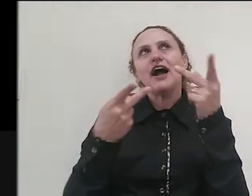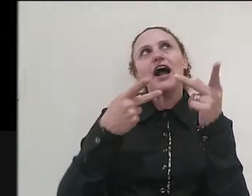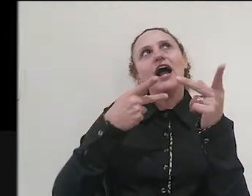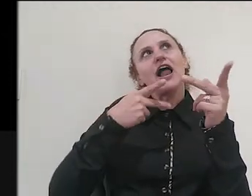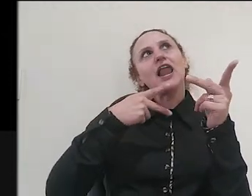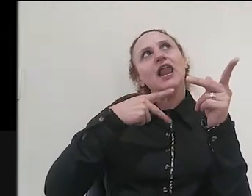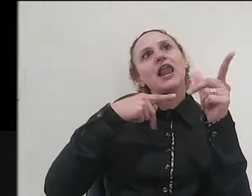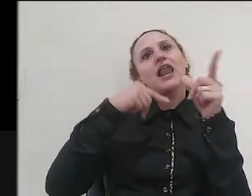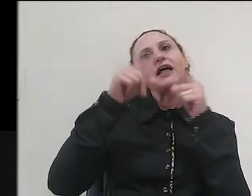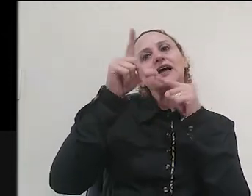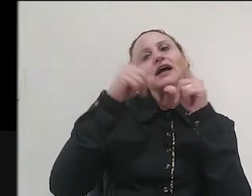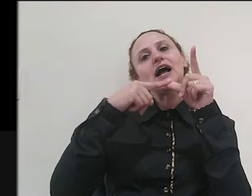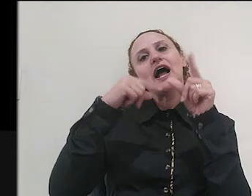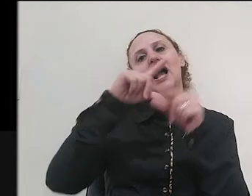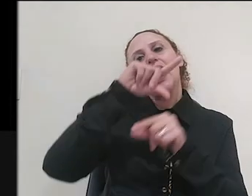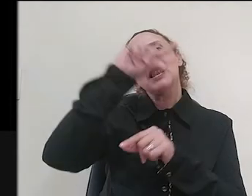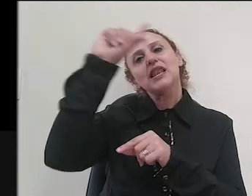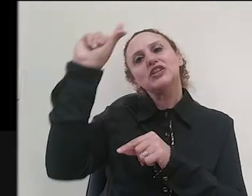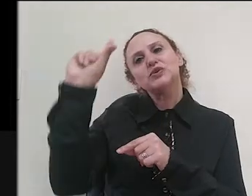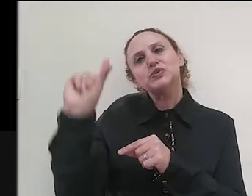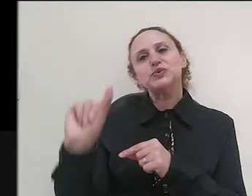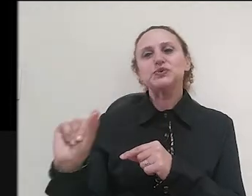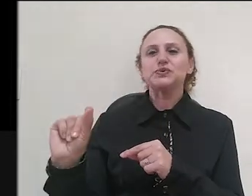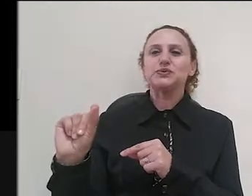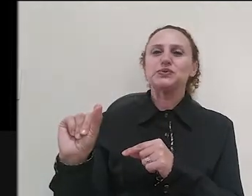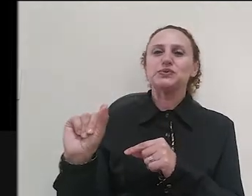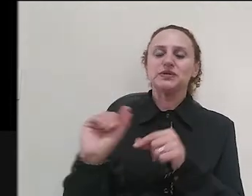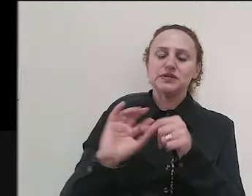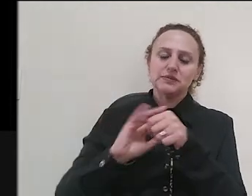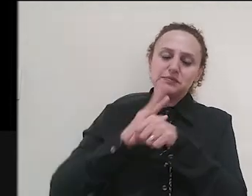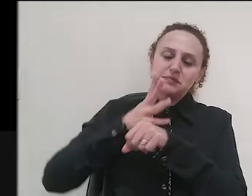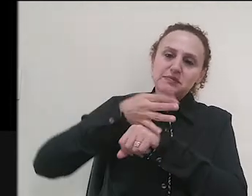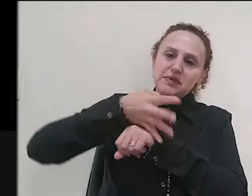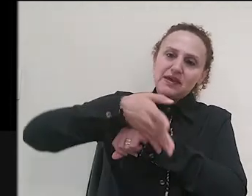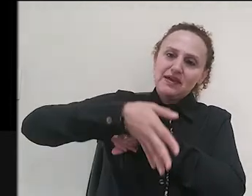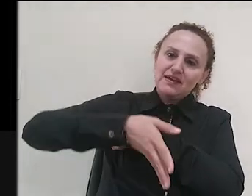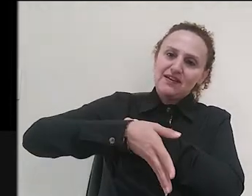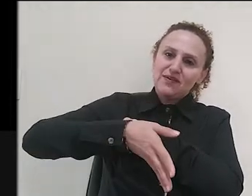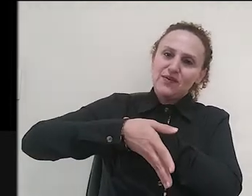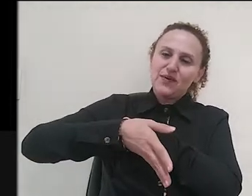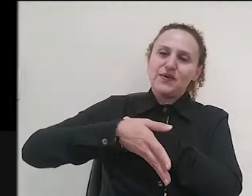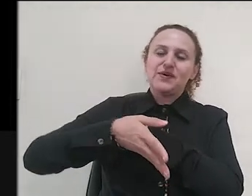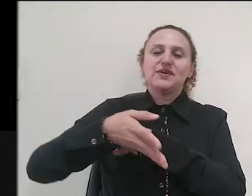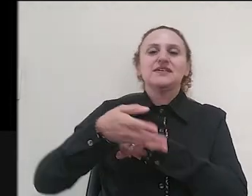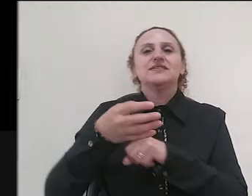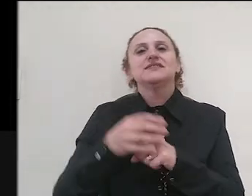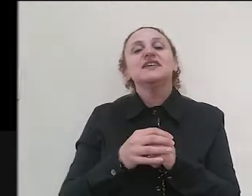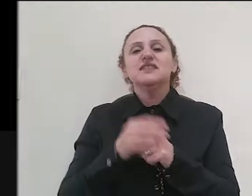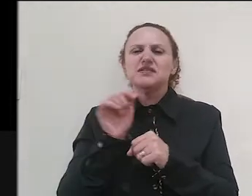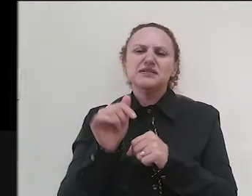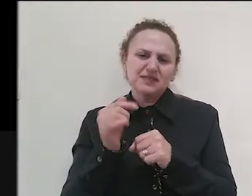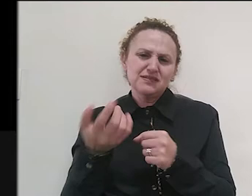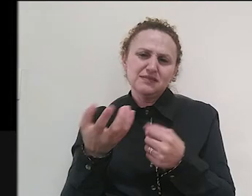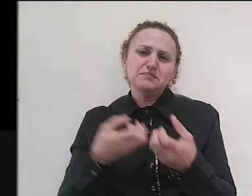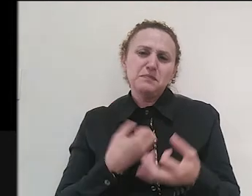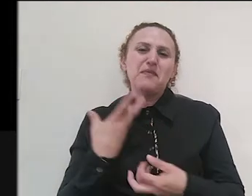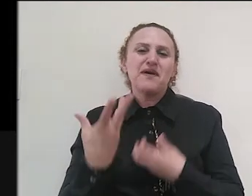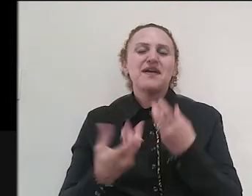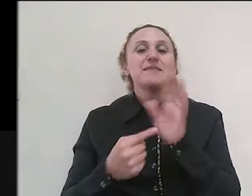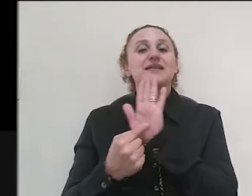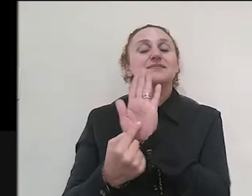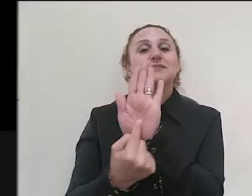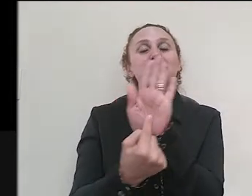é meia-noite, o tempo passa, e eu só deitada desejante. Esse poema fala de maneira bastante